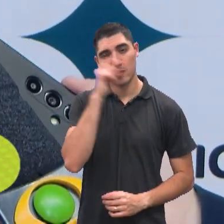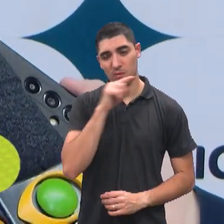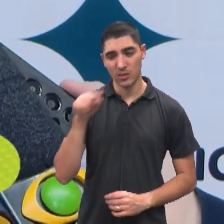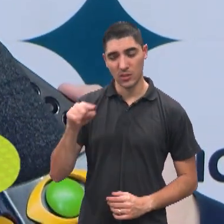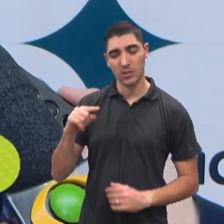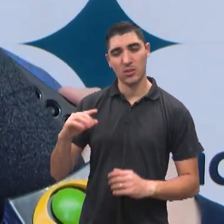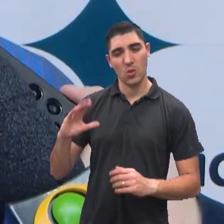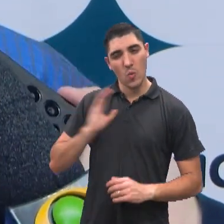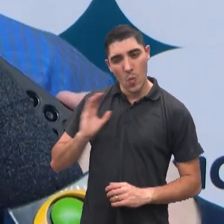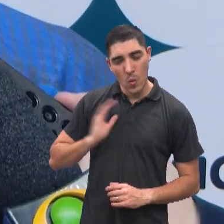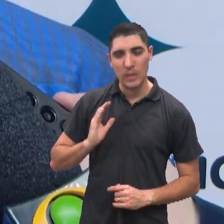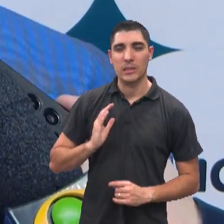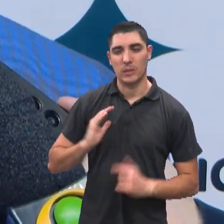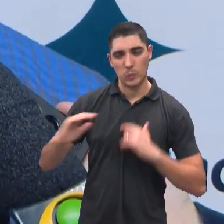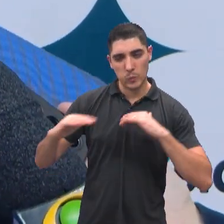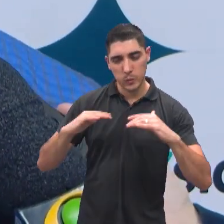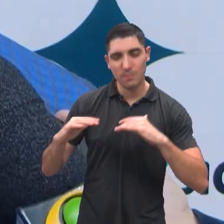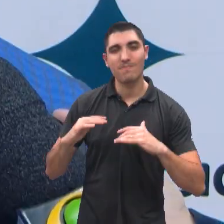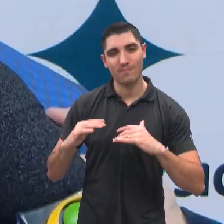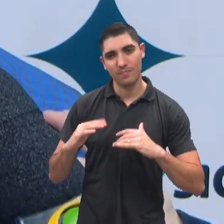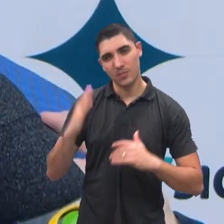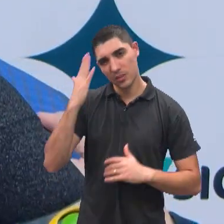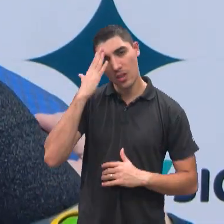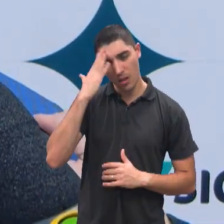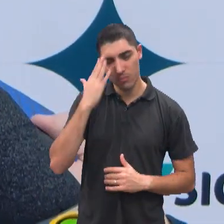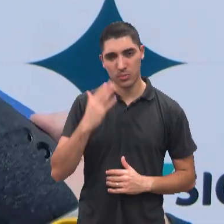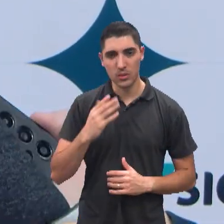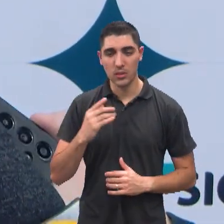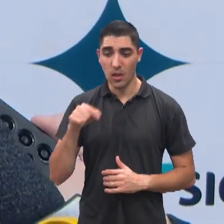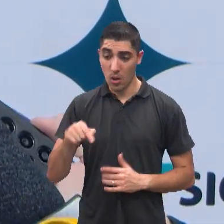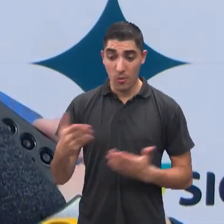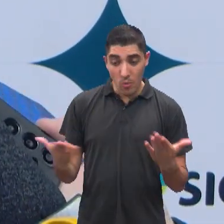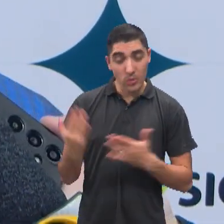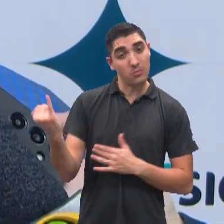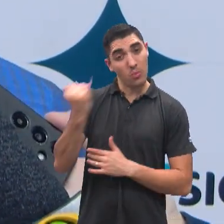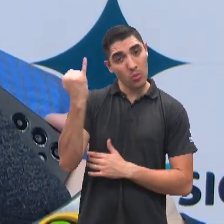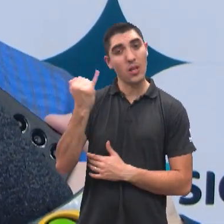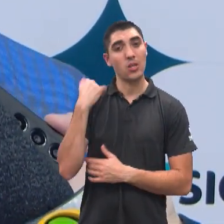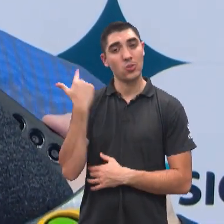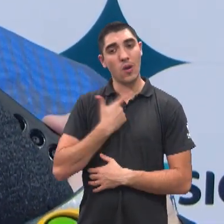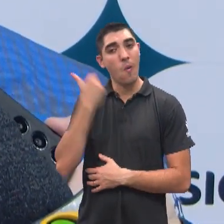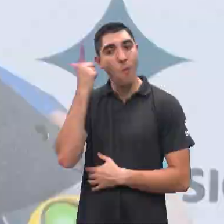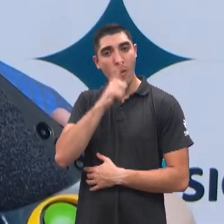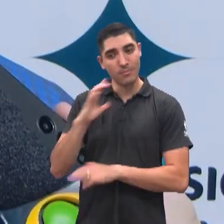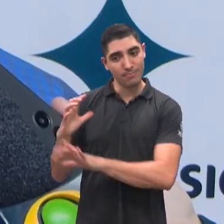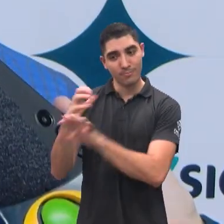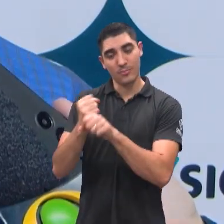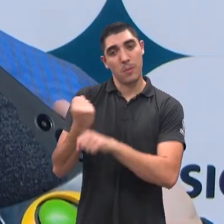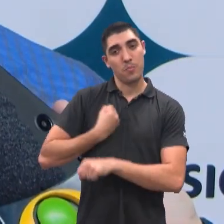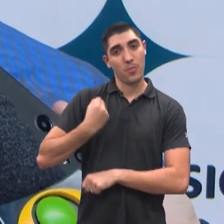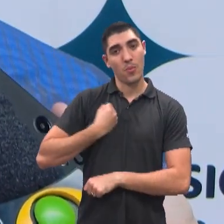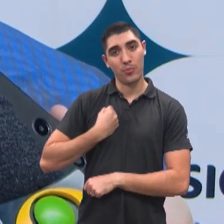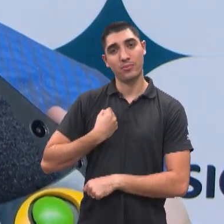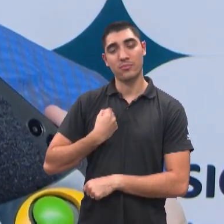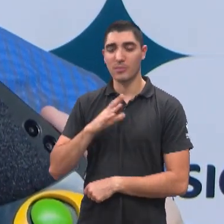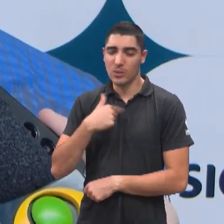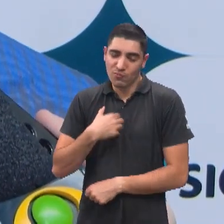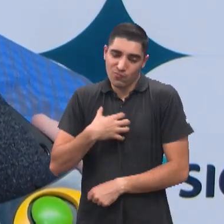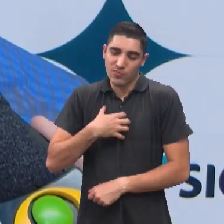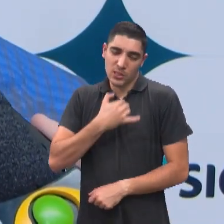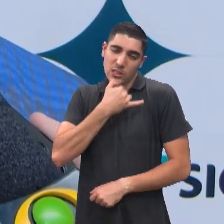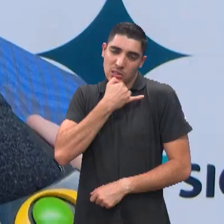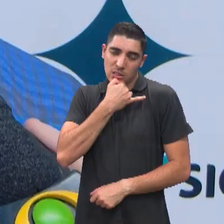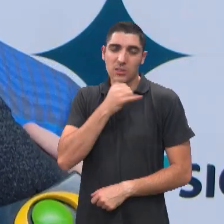Corinthians, sabemos desse jogo que era importante, né? Somar os pontos na Liga Nacional. É um sentimento de tristeza, né? Um sentimento